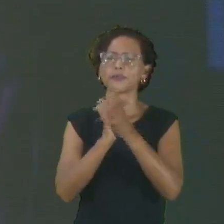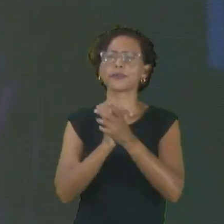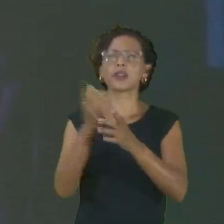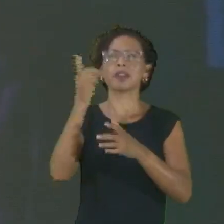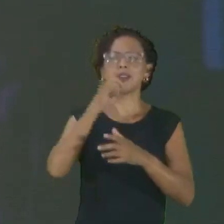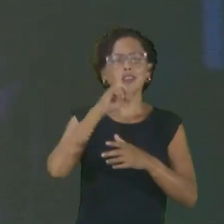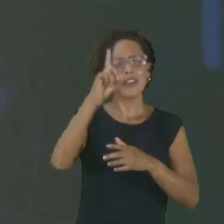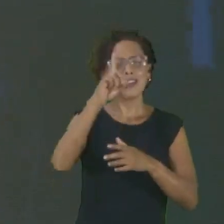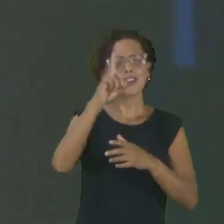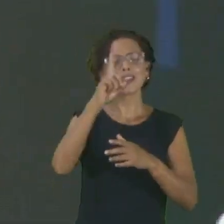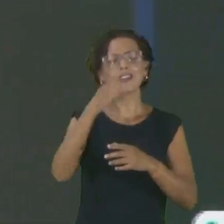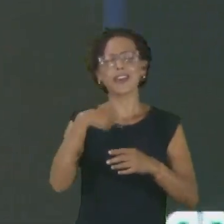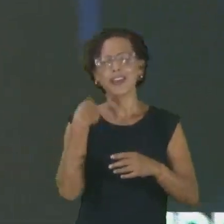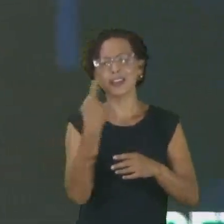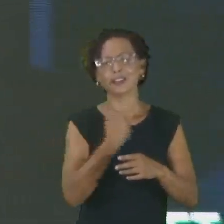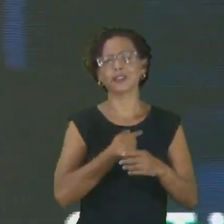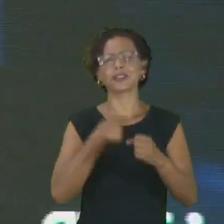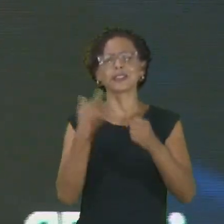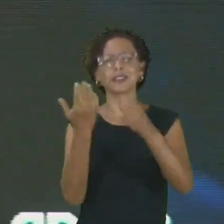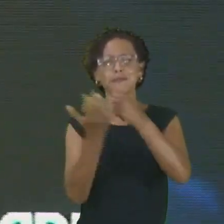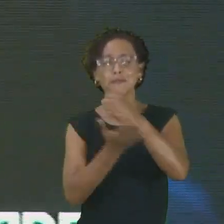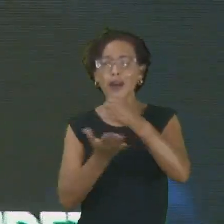Ele é o nosso fundamento.